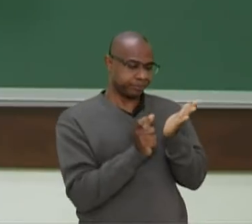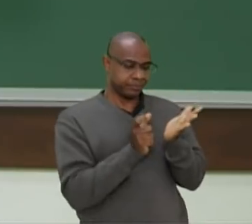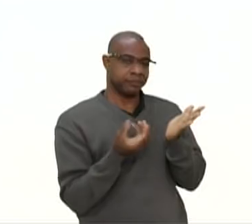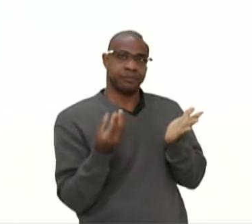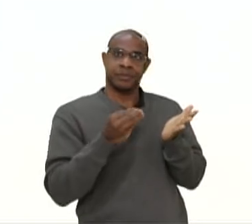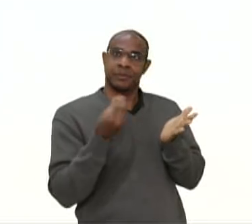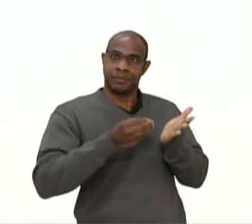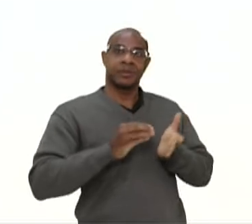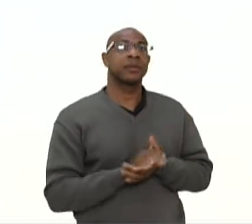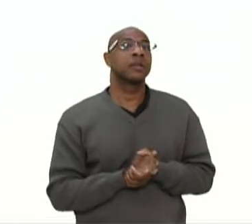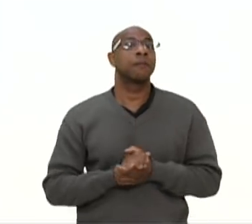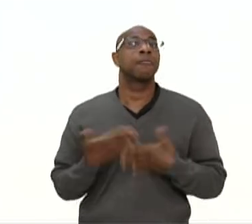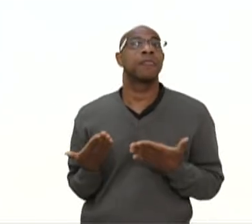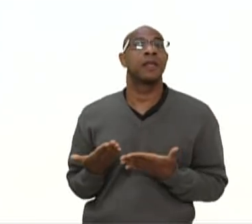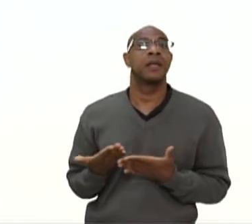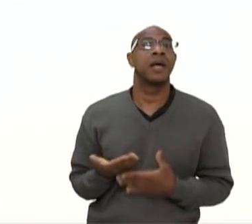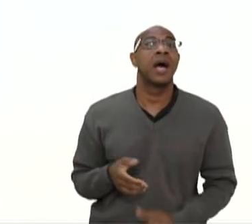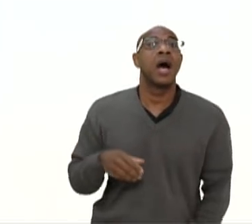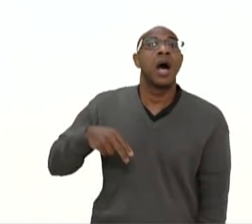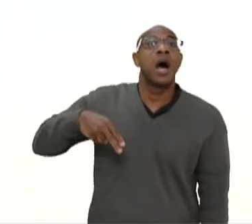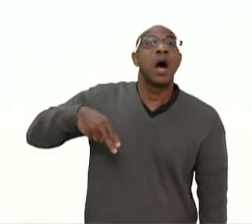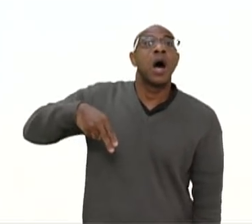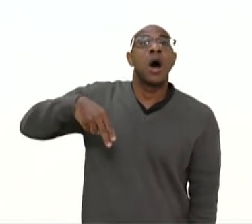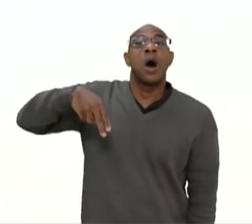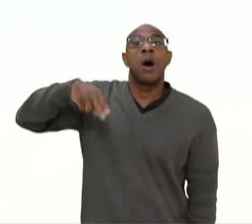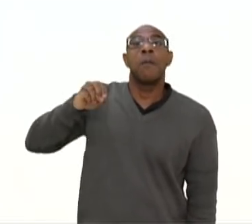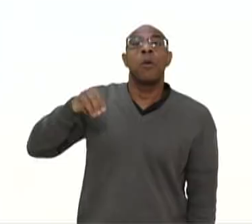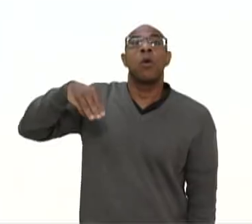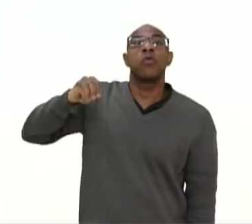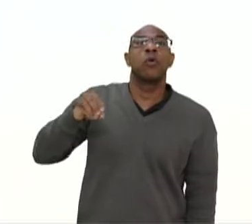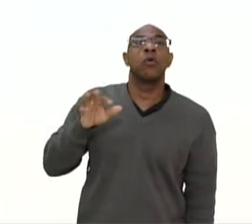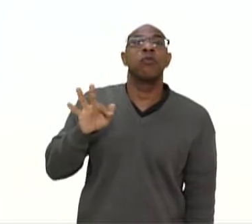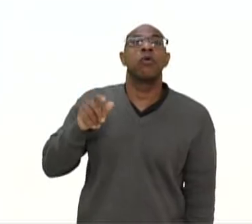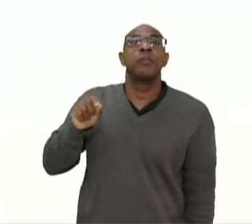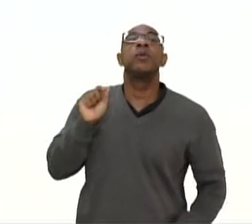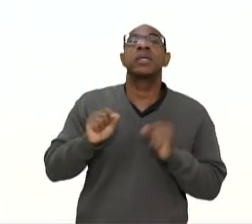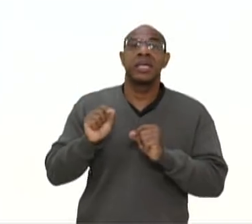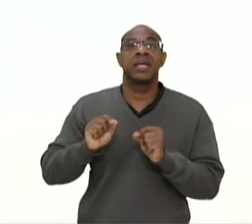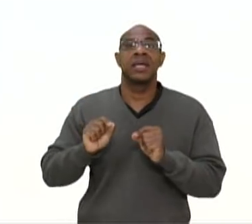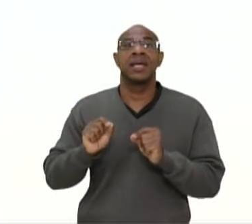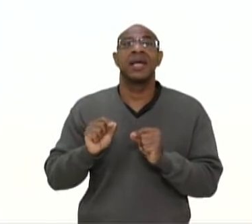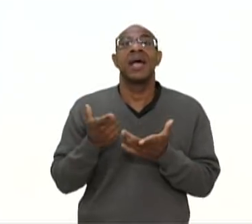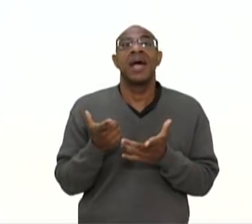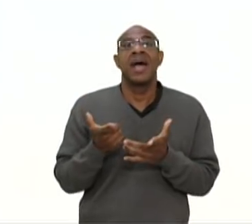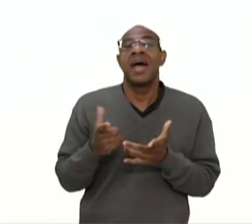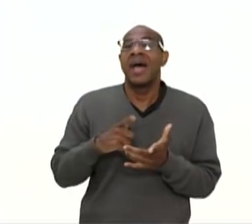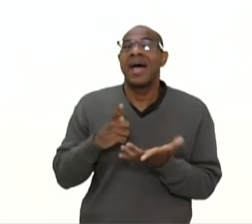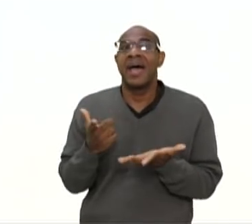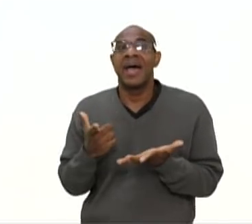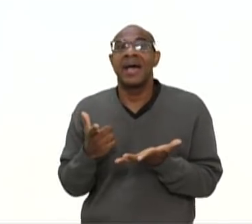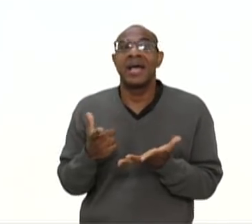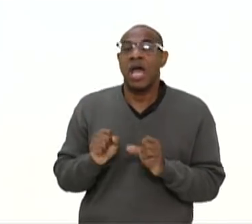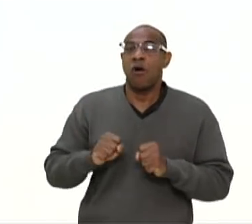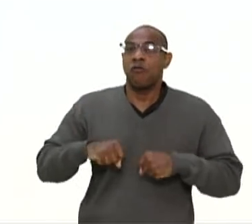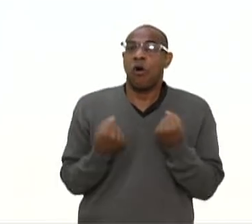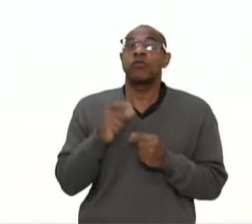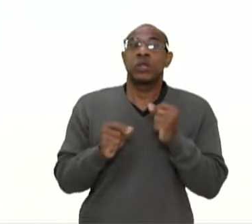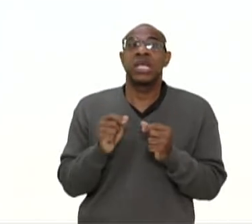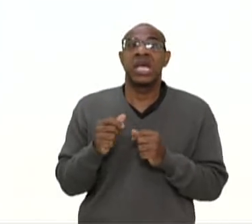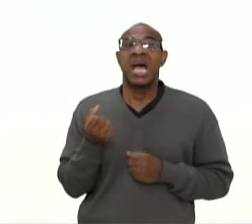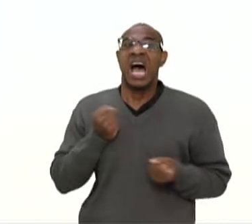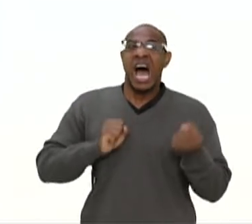Vamos lá? A nomofobia é um transtorno do controle dos impulsos com um forte componente de